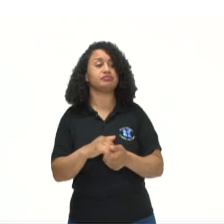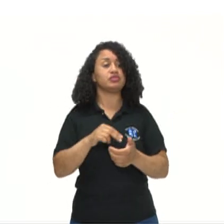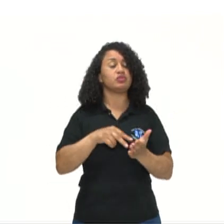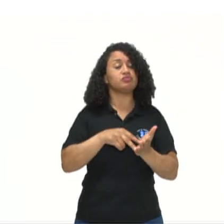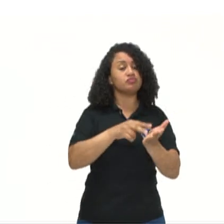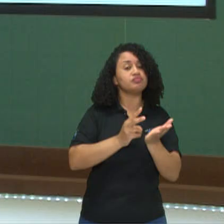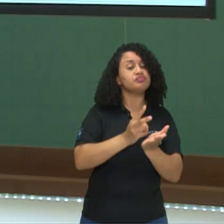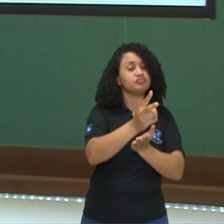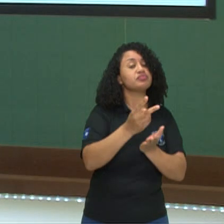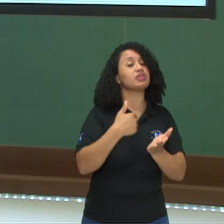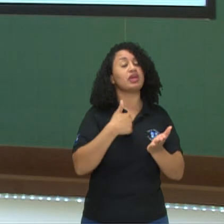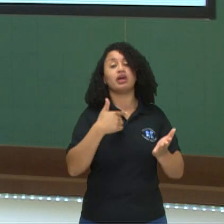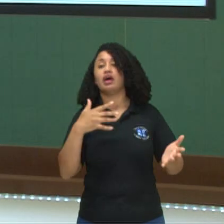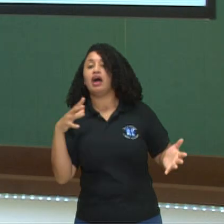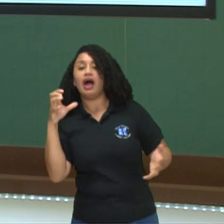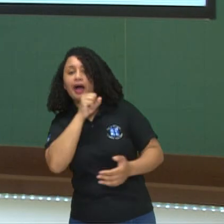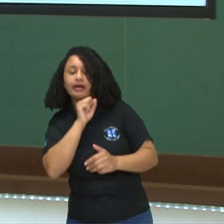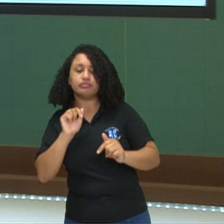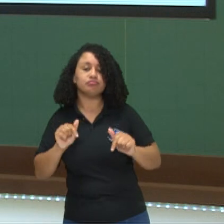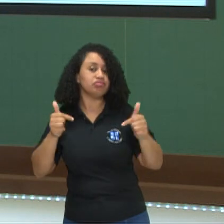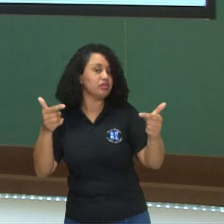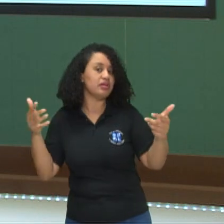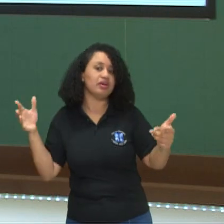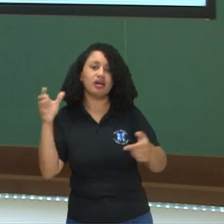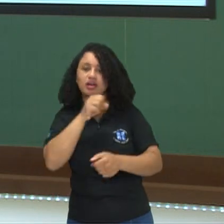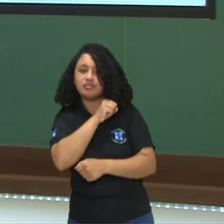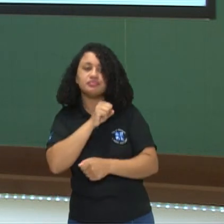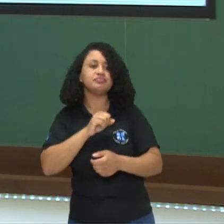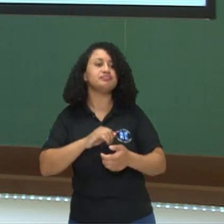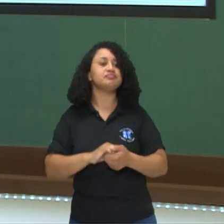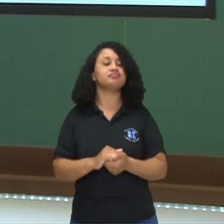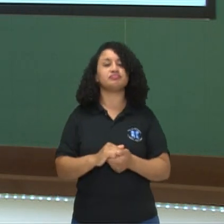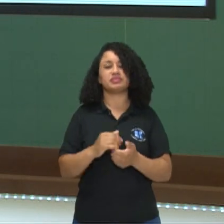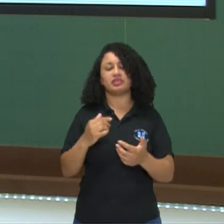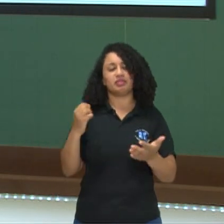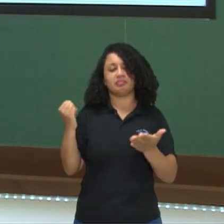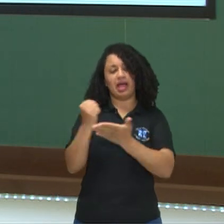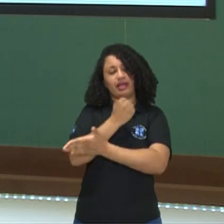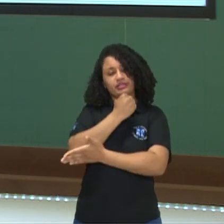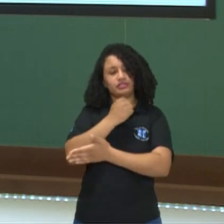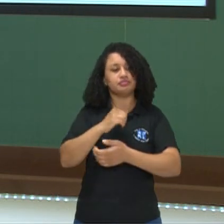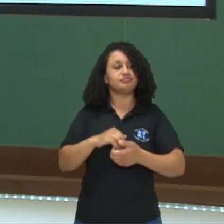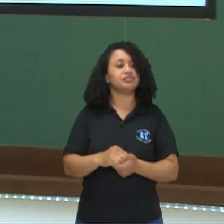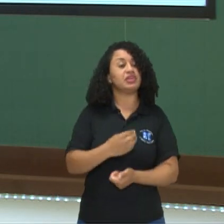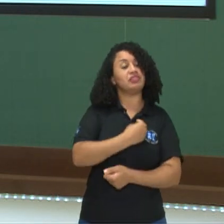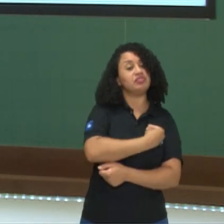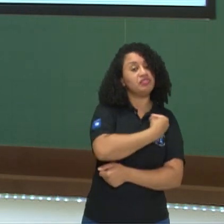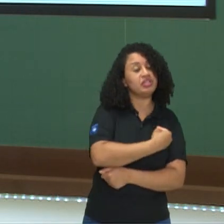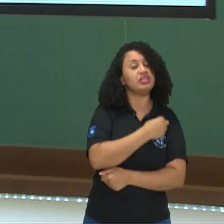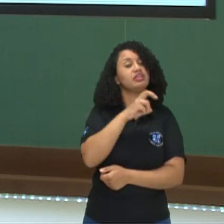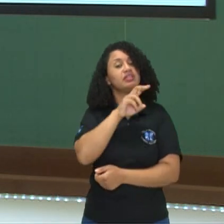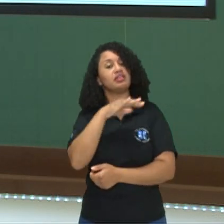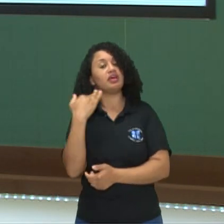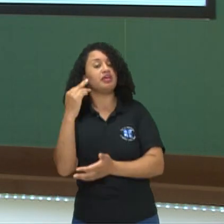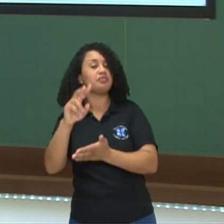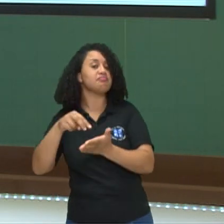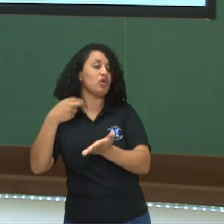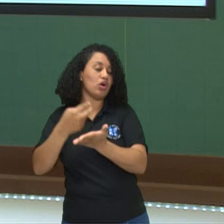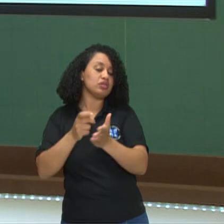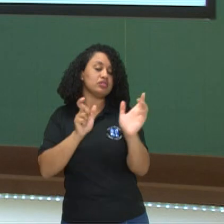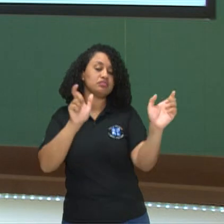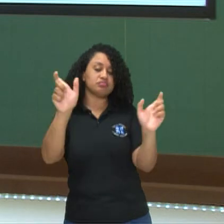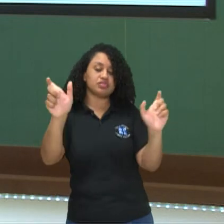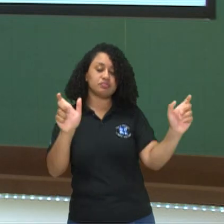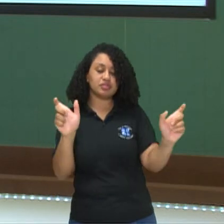Permanente, algo fixo. De repente, algo repentino, passageiro. Vida e morte. Então veja essas palavras, essas